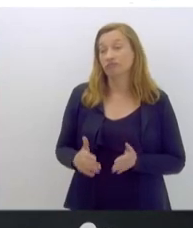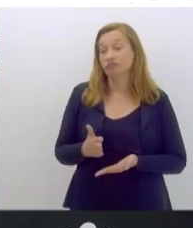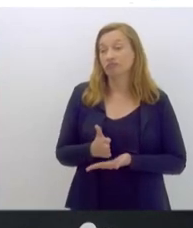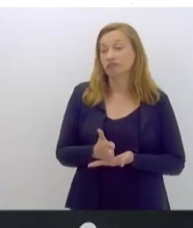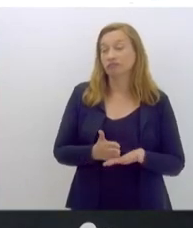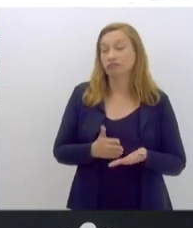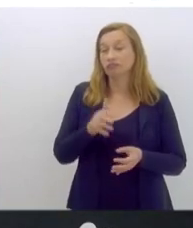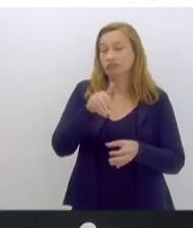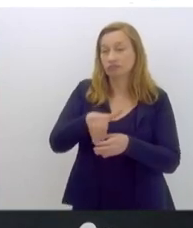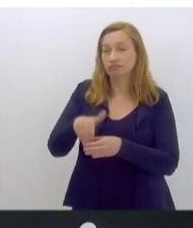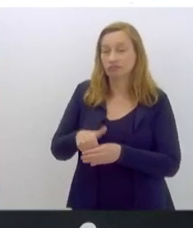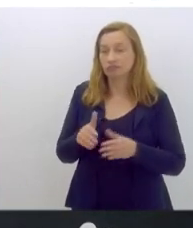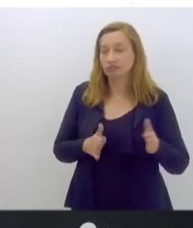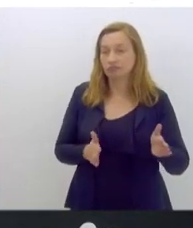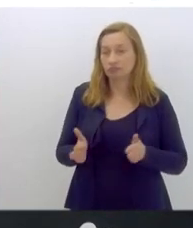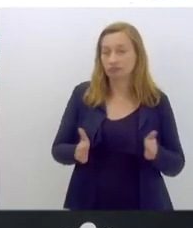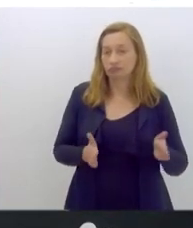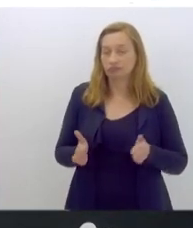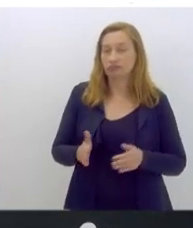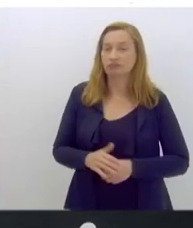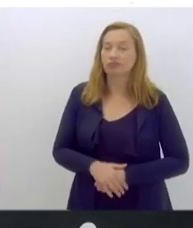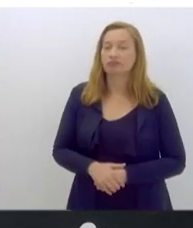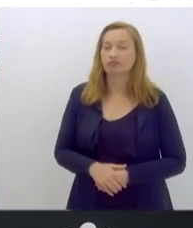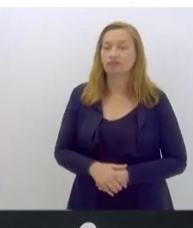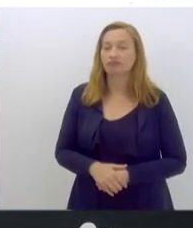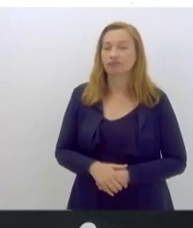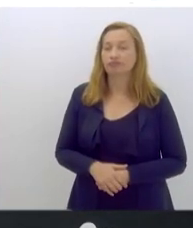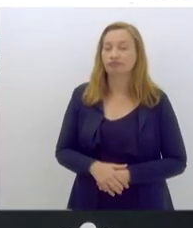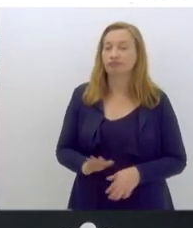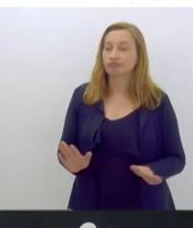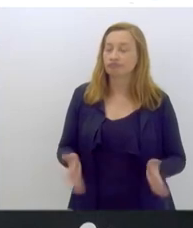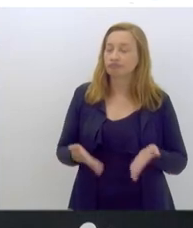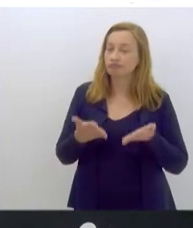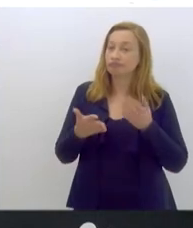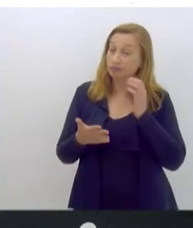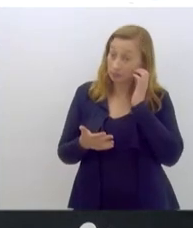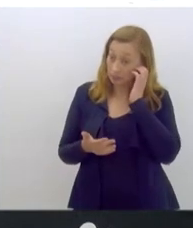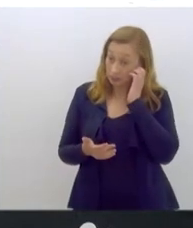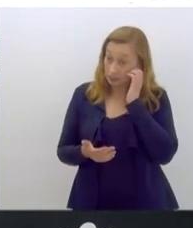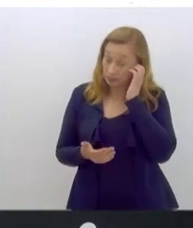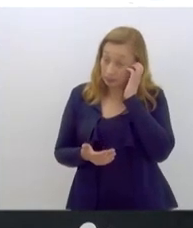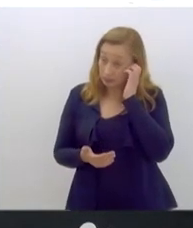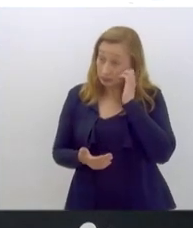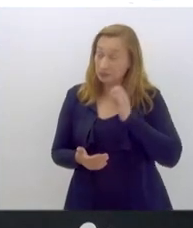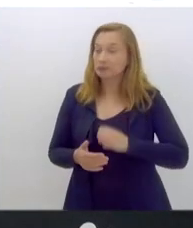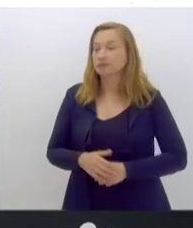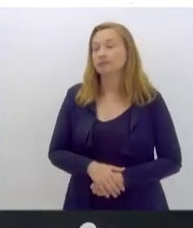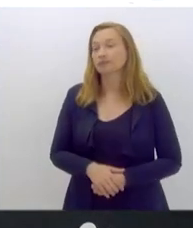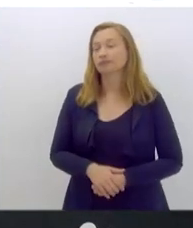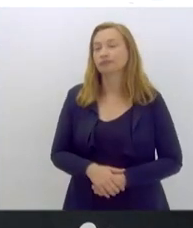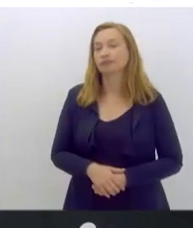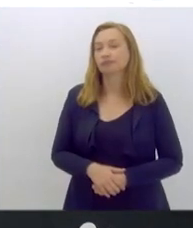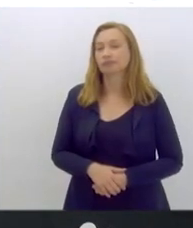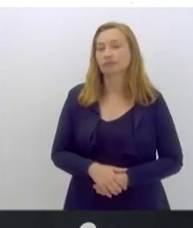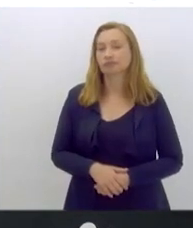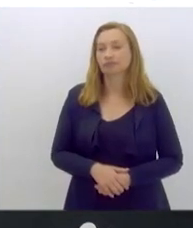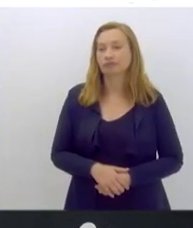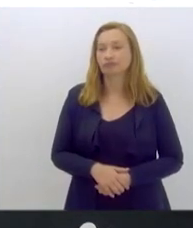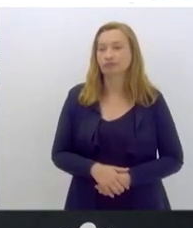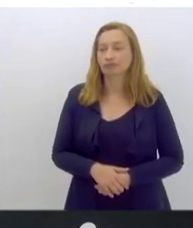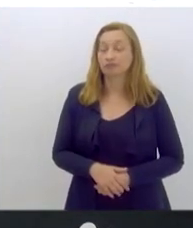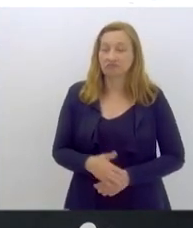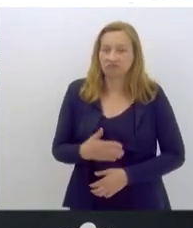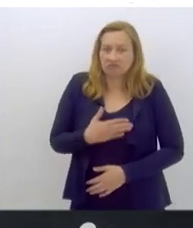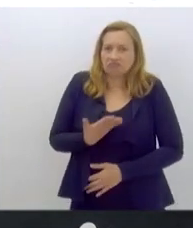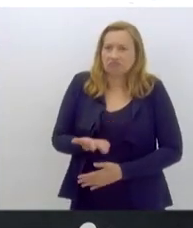campanha eleitoral incentivos no meio de campanha eleitoral aliás eu não me